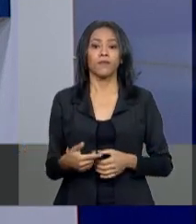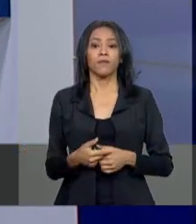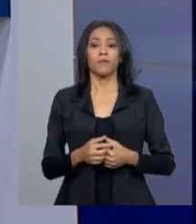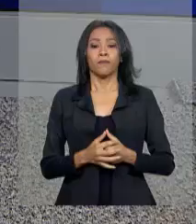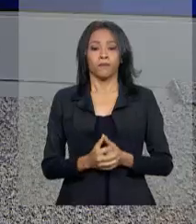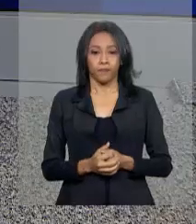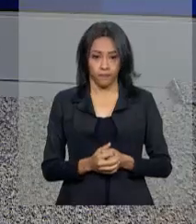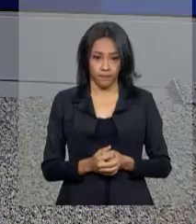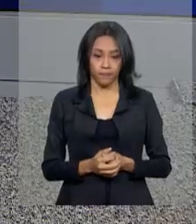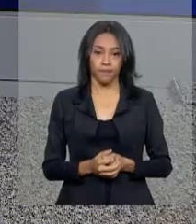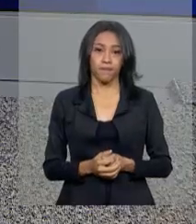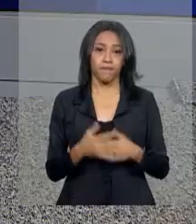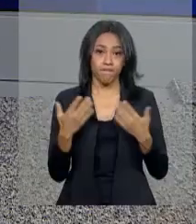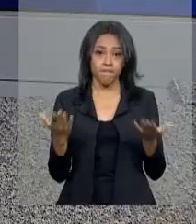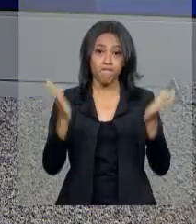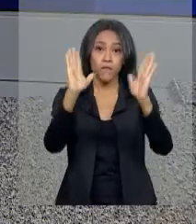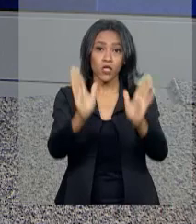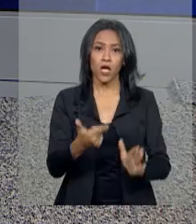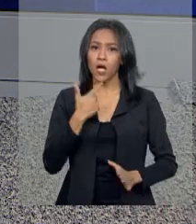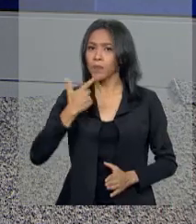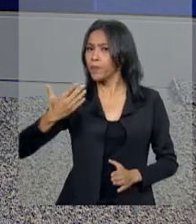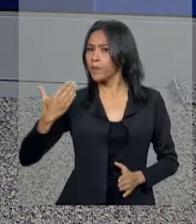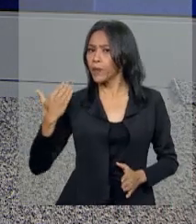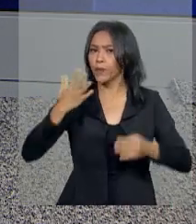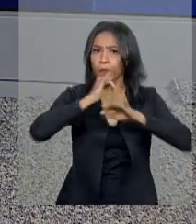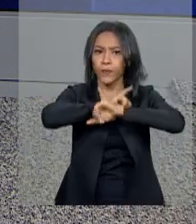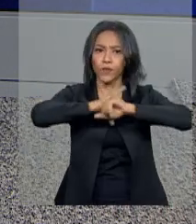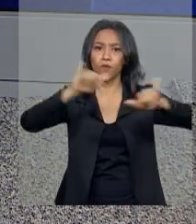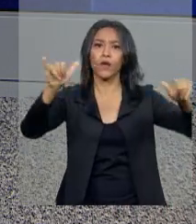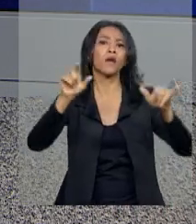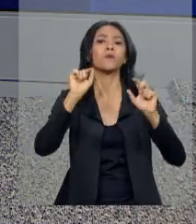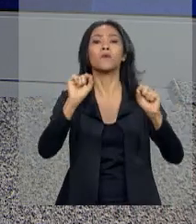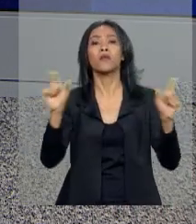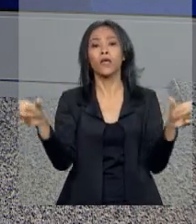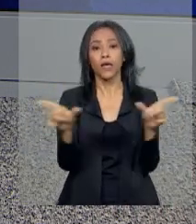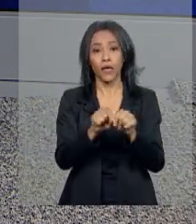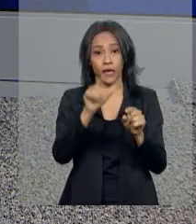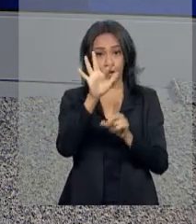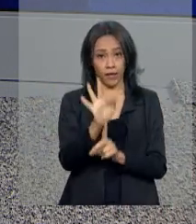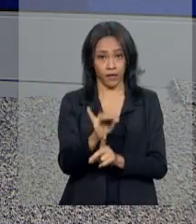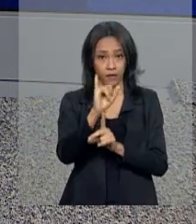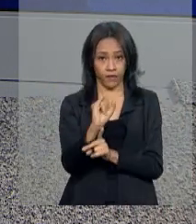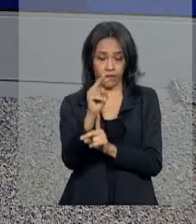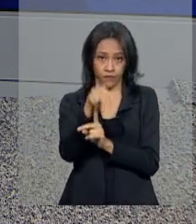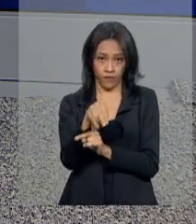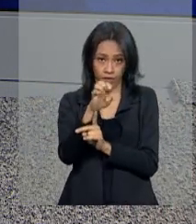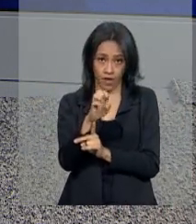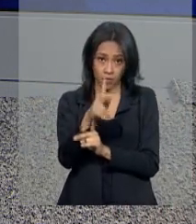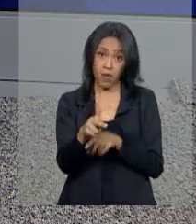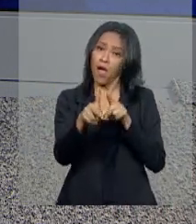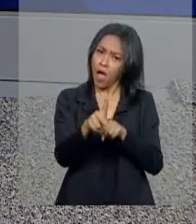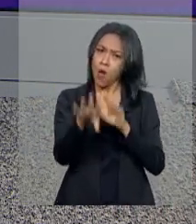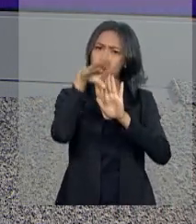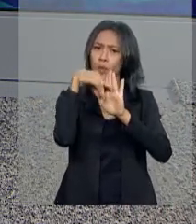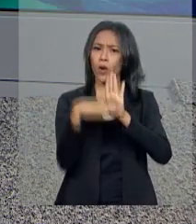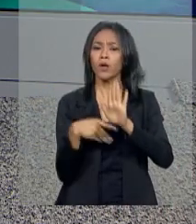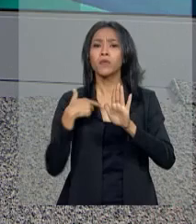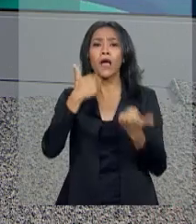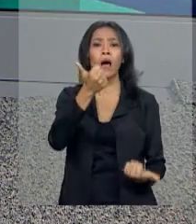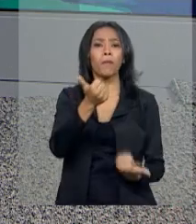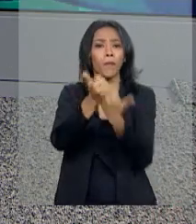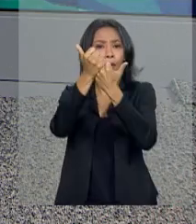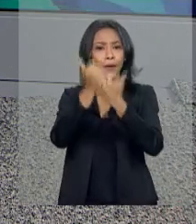eleitoral.dasp@dpf.gov.br. Foi lançado agora há pouco o FINEP Educação, um programa de apoio à inovação em educação nas